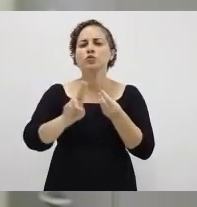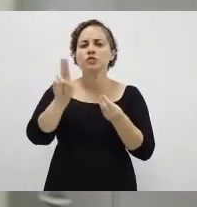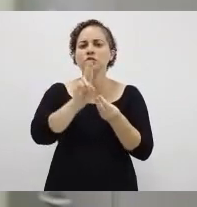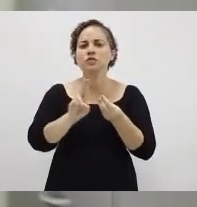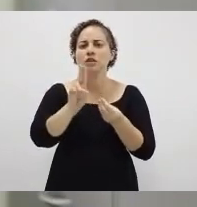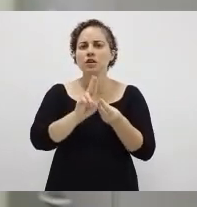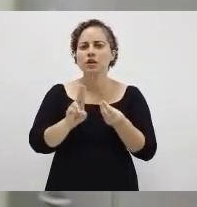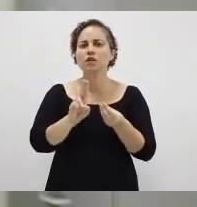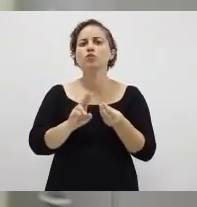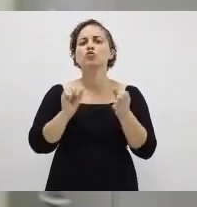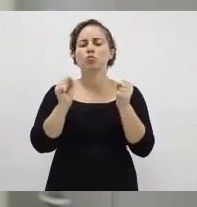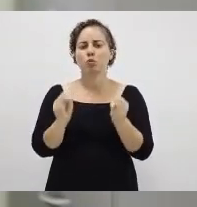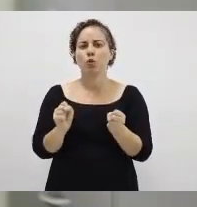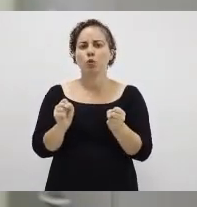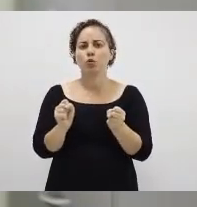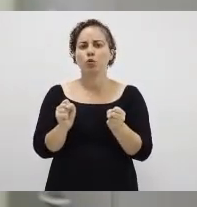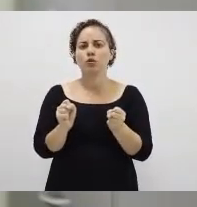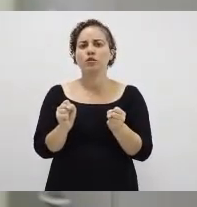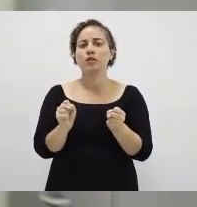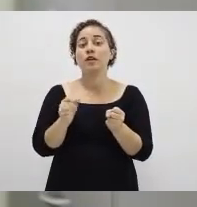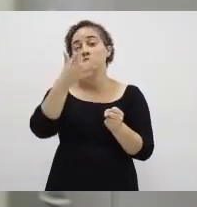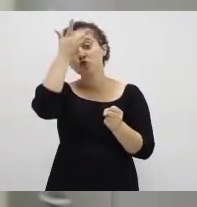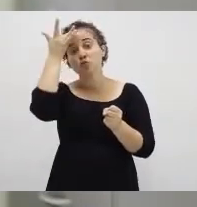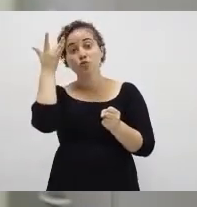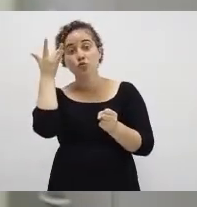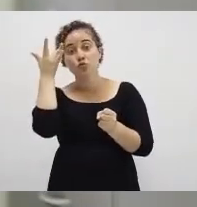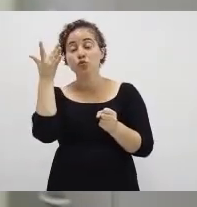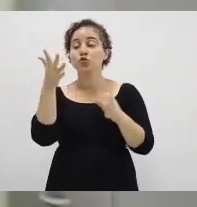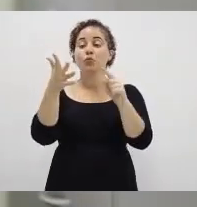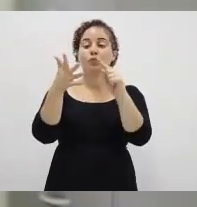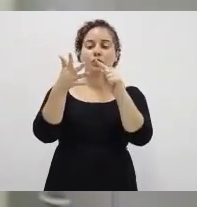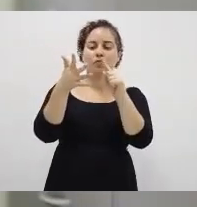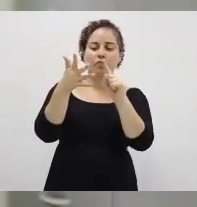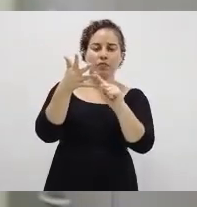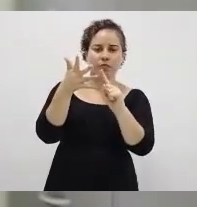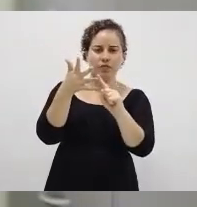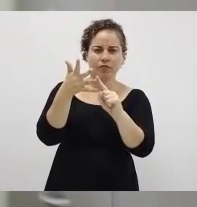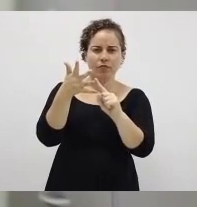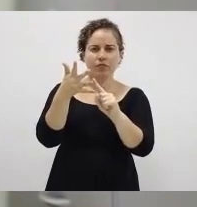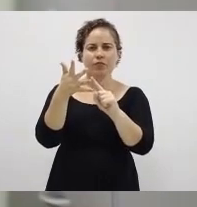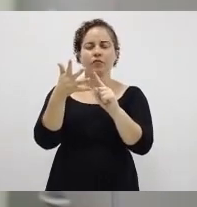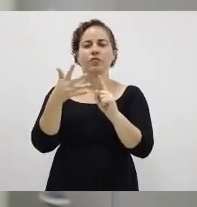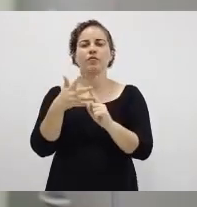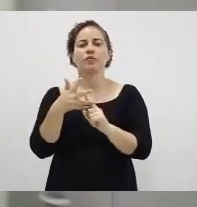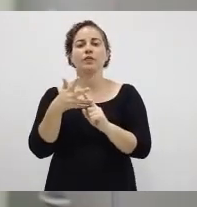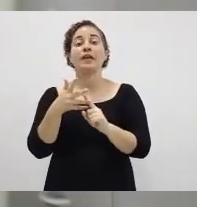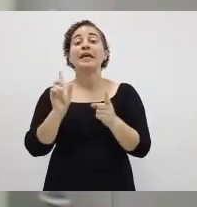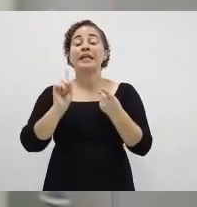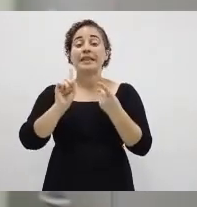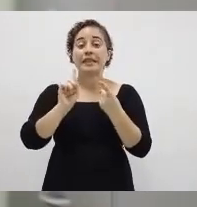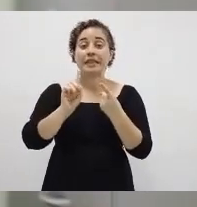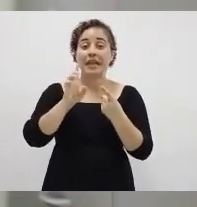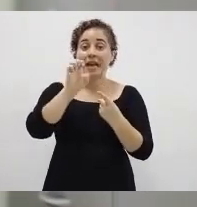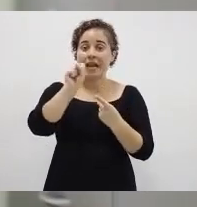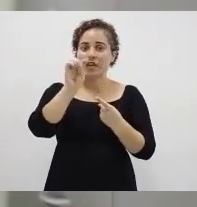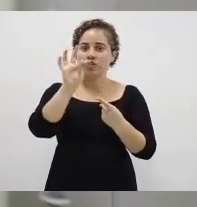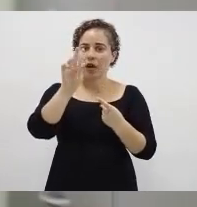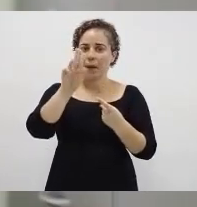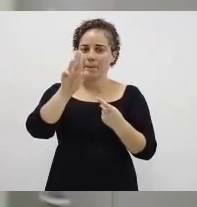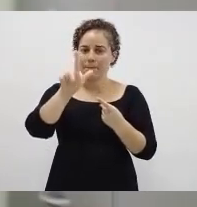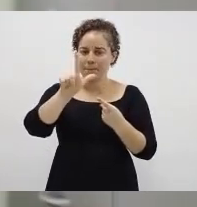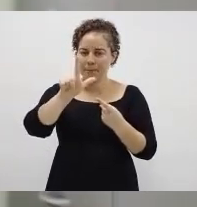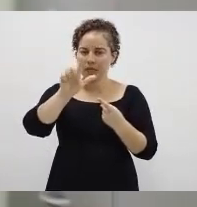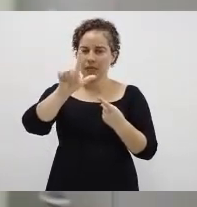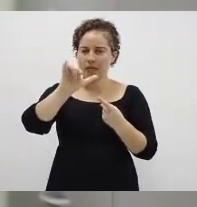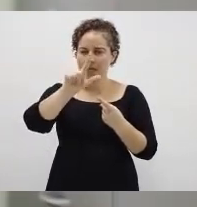podem ser consumidos por quaisquer pessoas. O governo pode gerar a função estabilizadora,